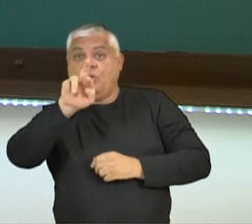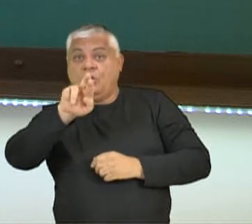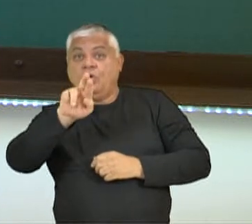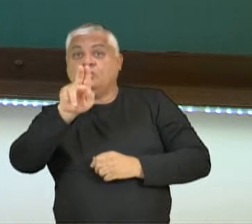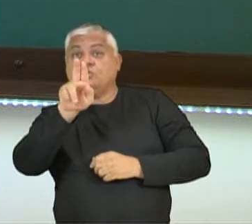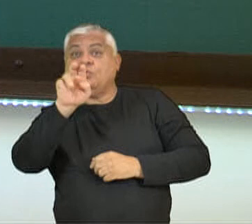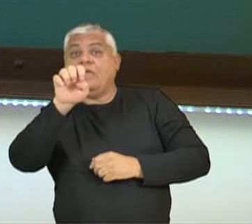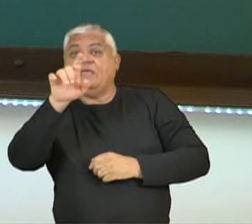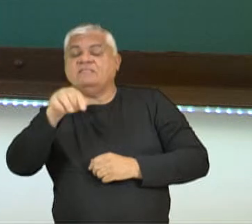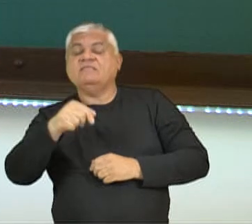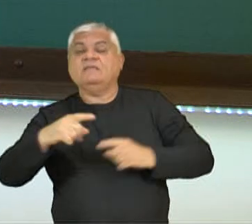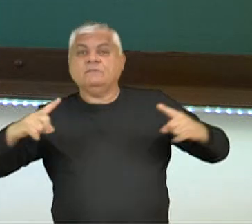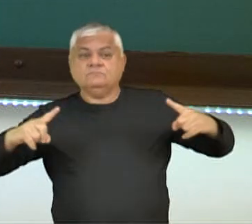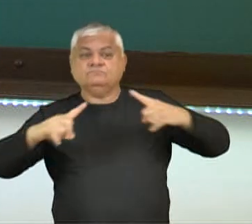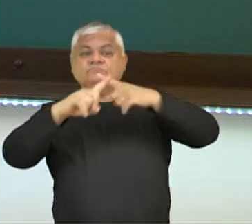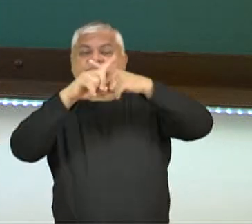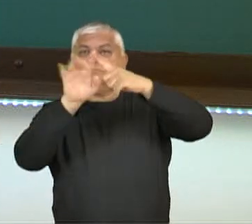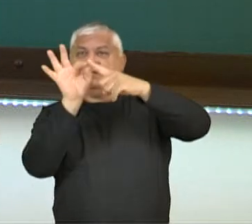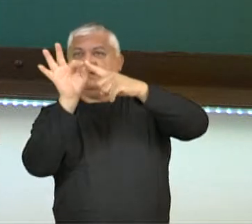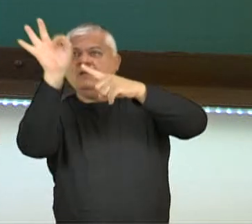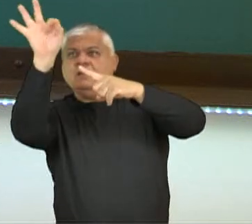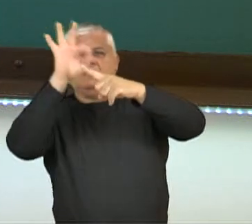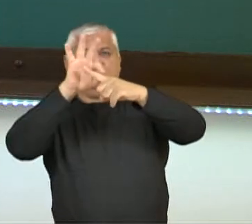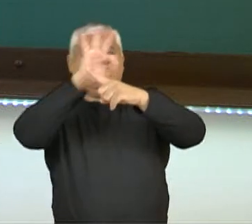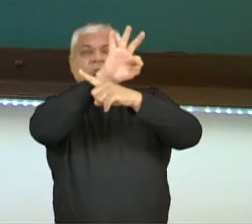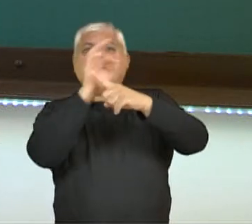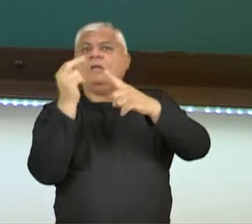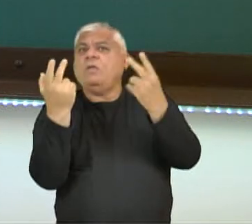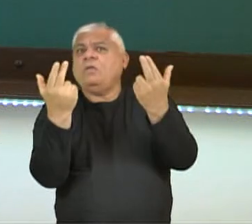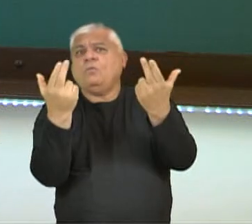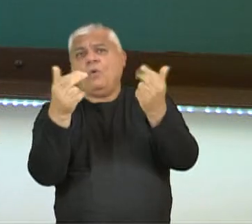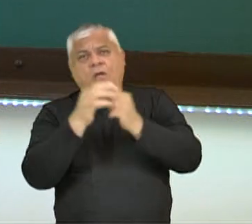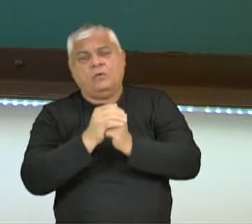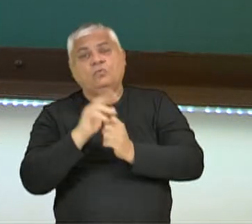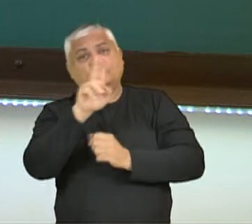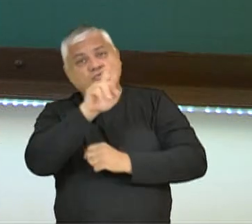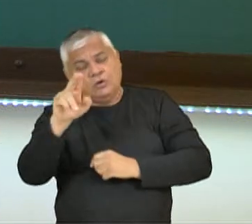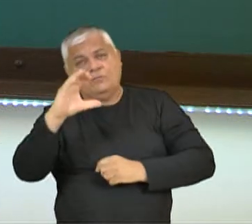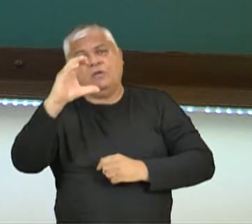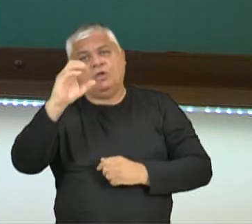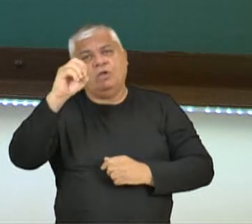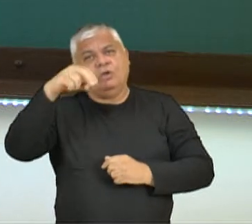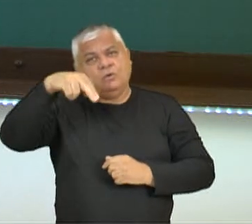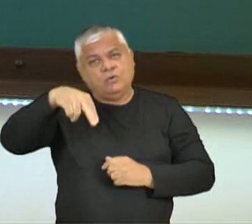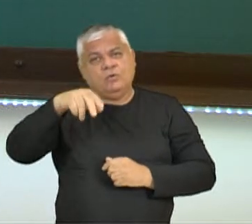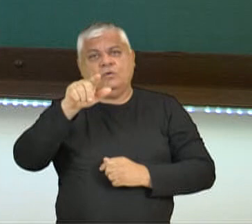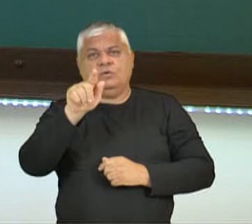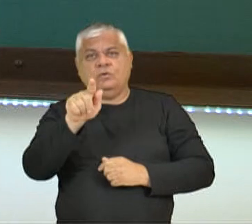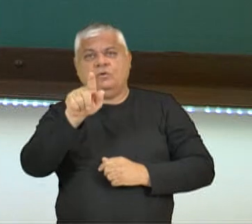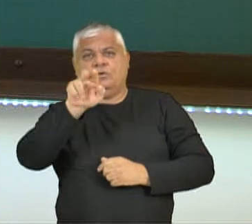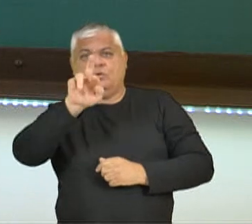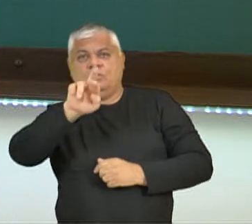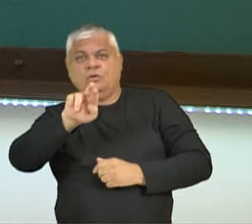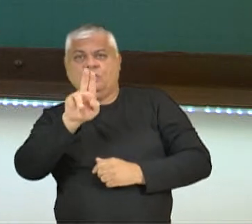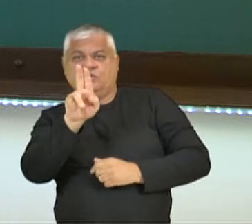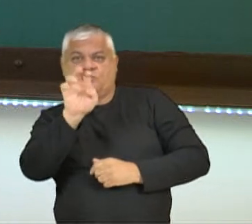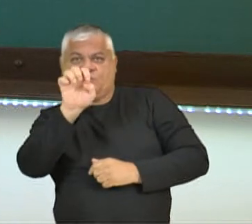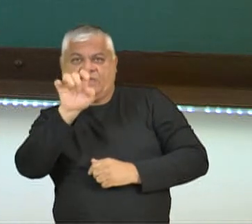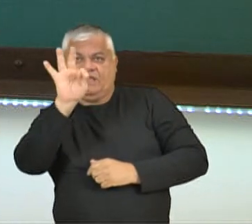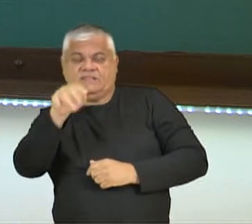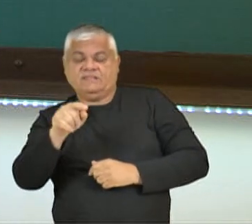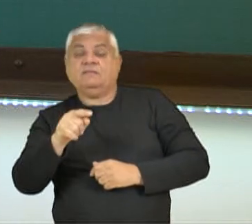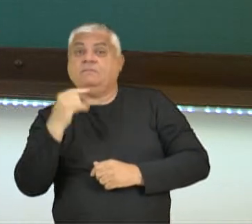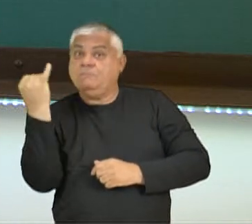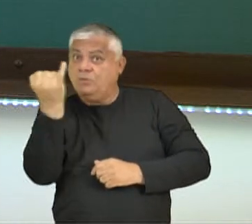E por que eu não posso falar que eles são iguais? Porque estamos falando de geometria, e geometria, o lugar onde ele está,